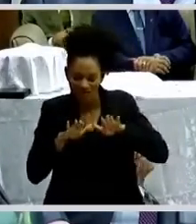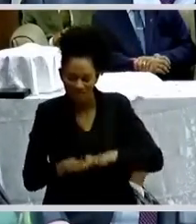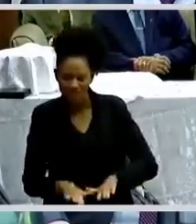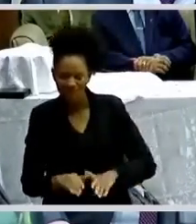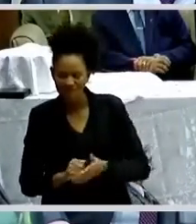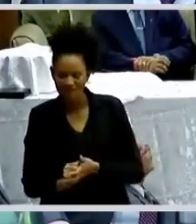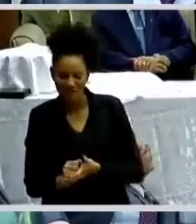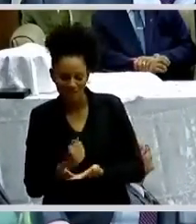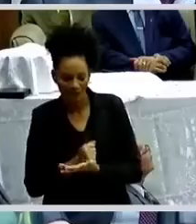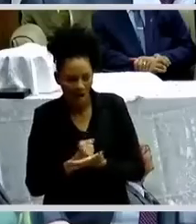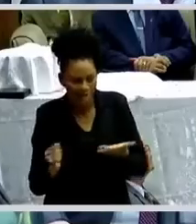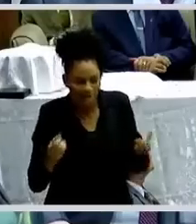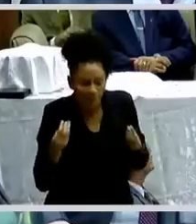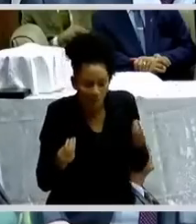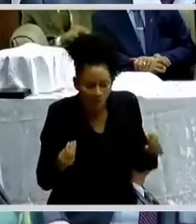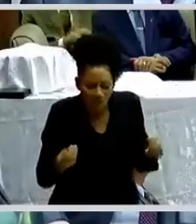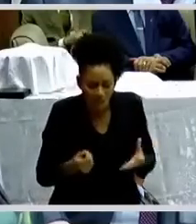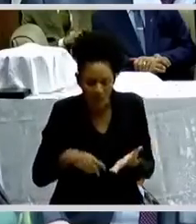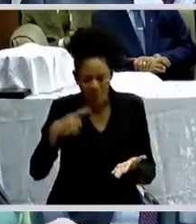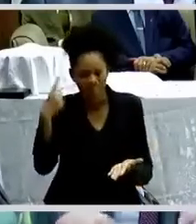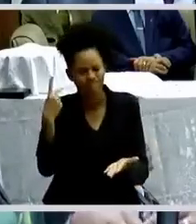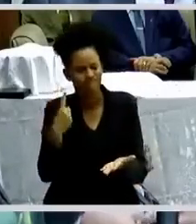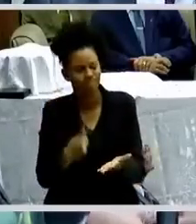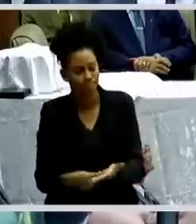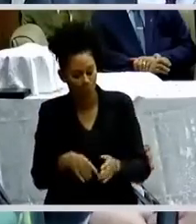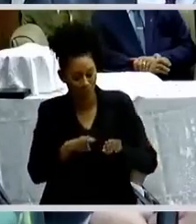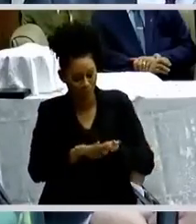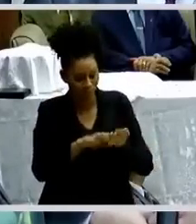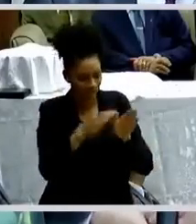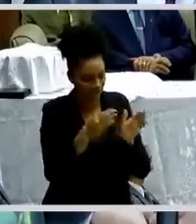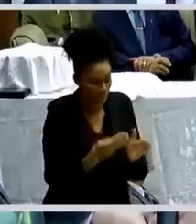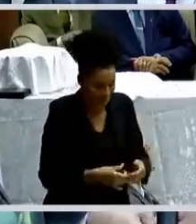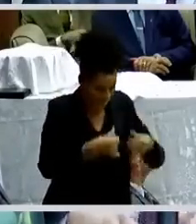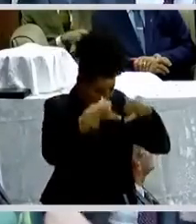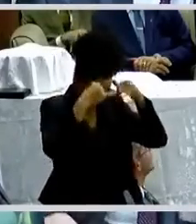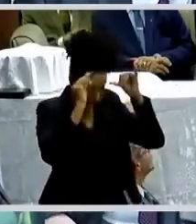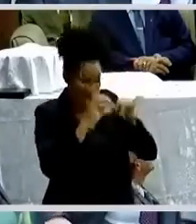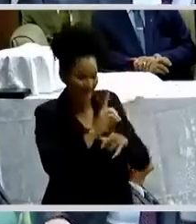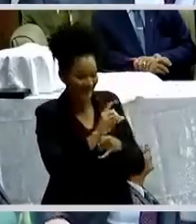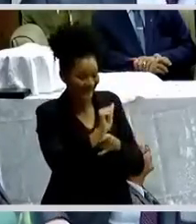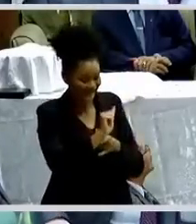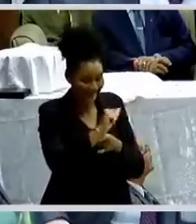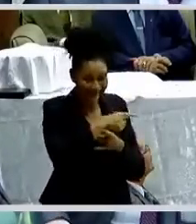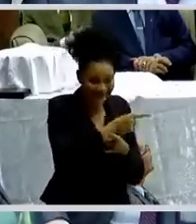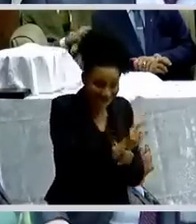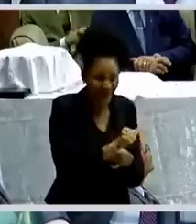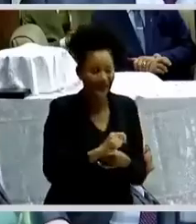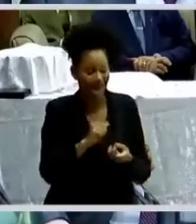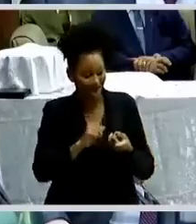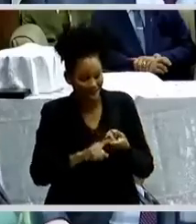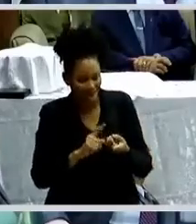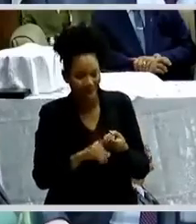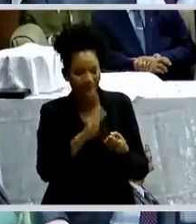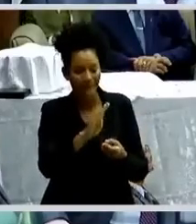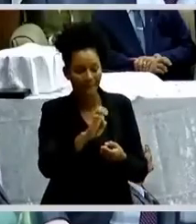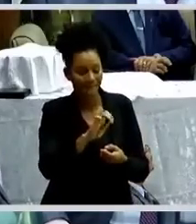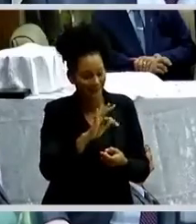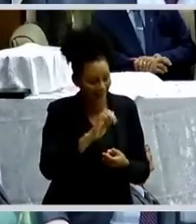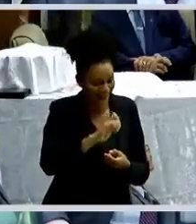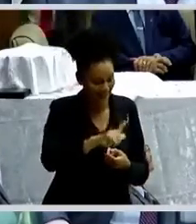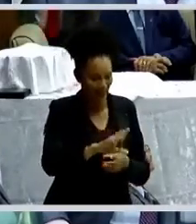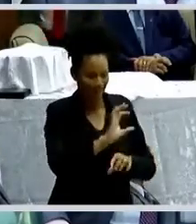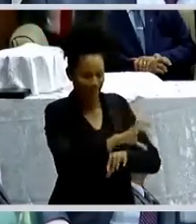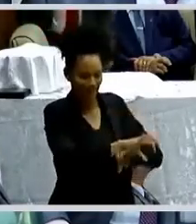não voltar mais. Aí estabeleceu altares a Bezerro de ouro em Dan e em Betel, e estabeleceu seu culto de